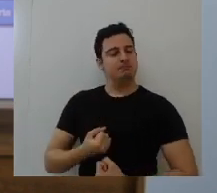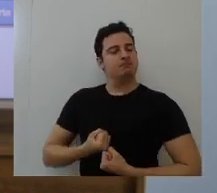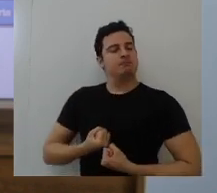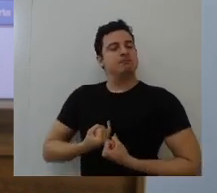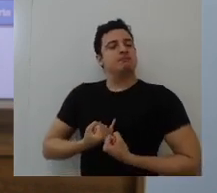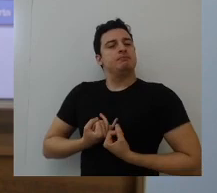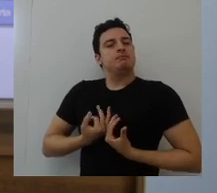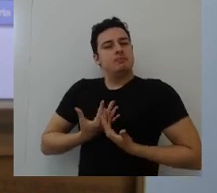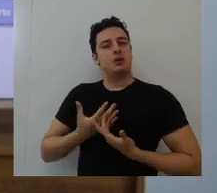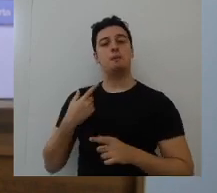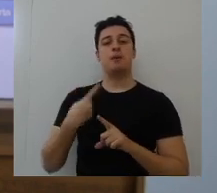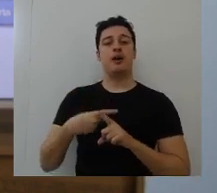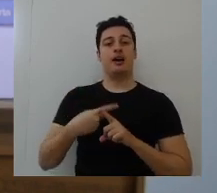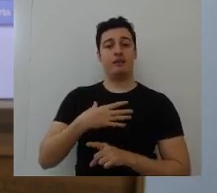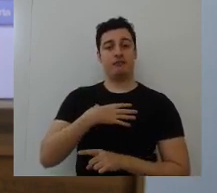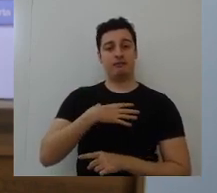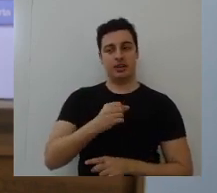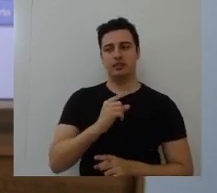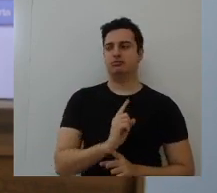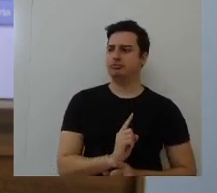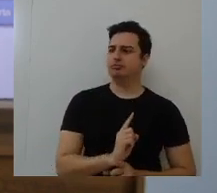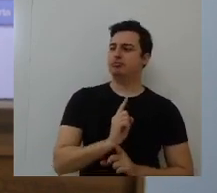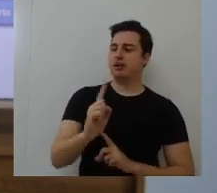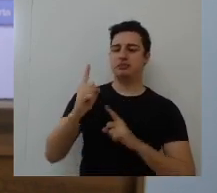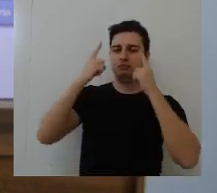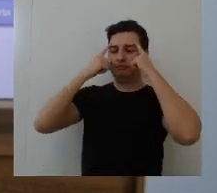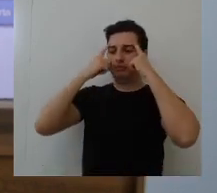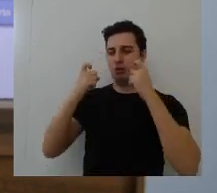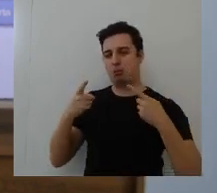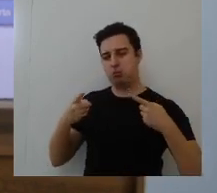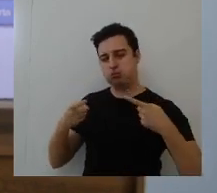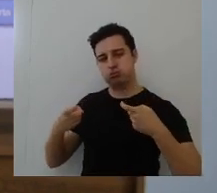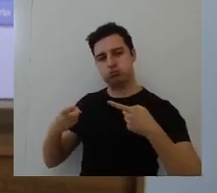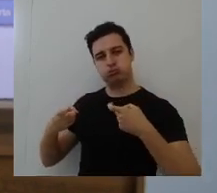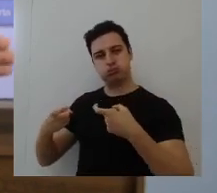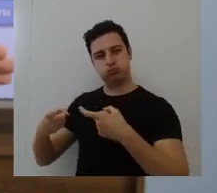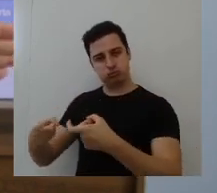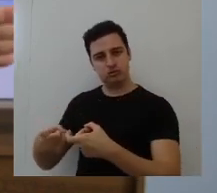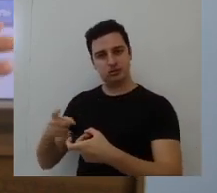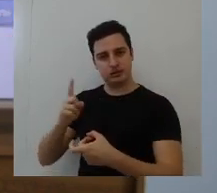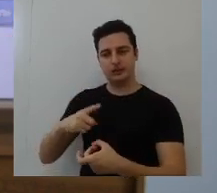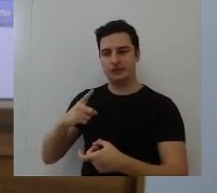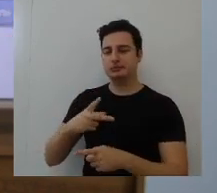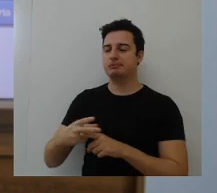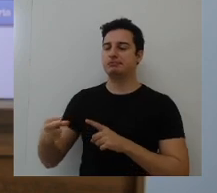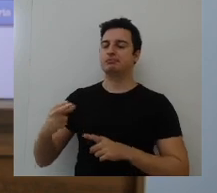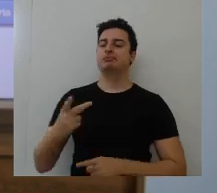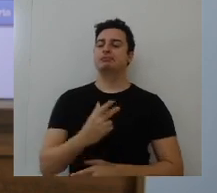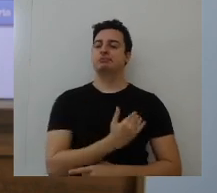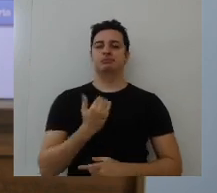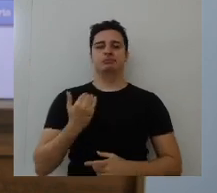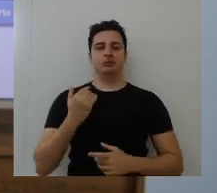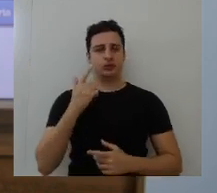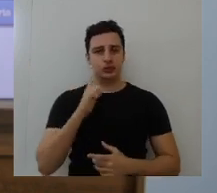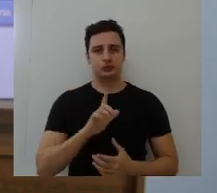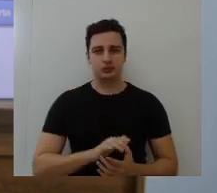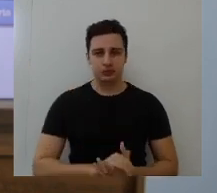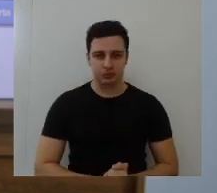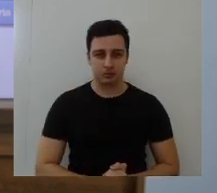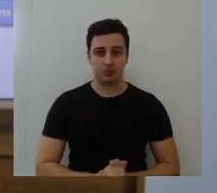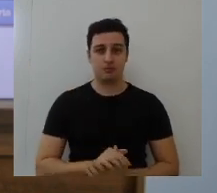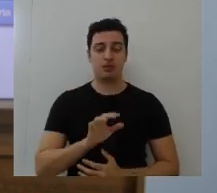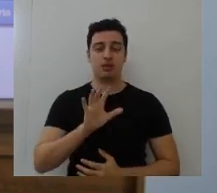visão onde o filho nasce para servir ao Estado. Como é que a mulher participava da